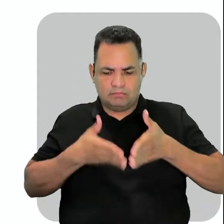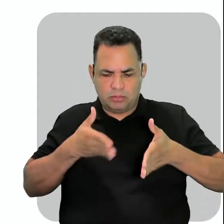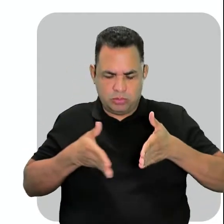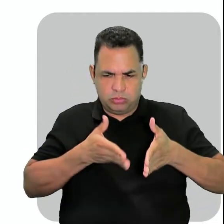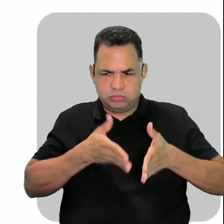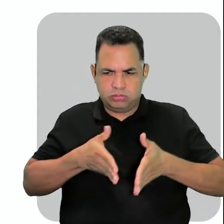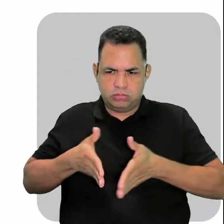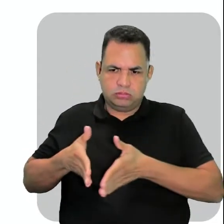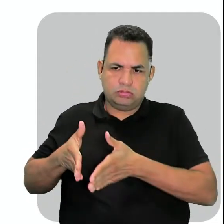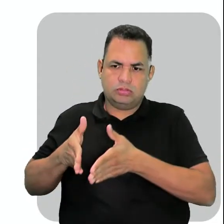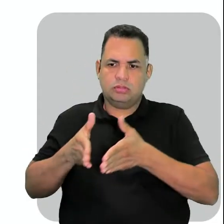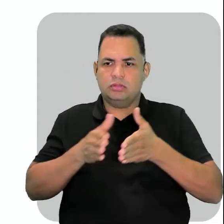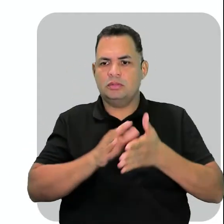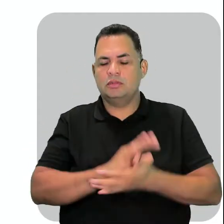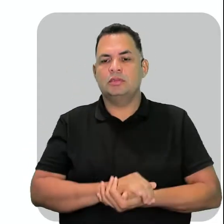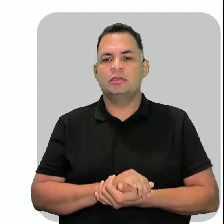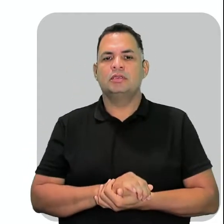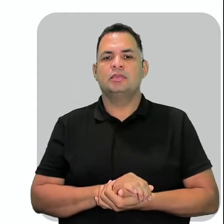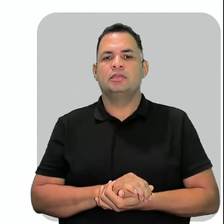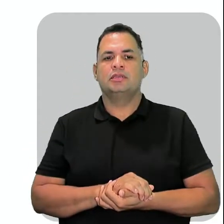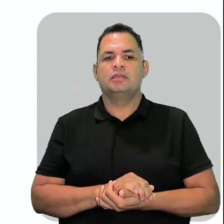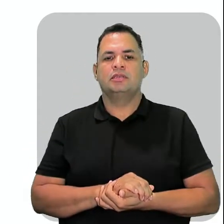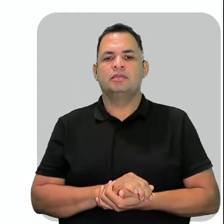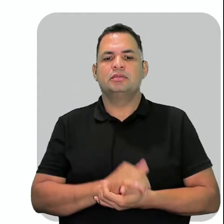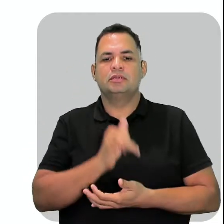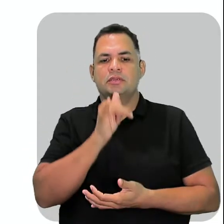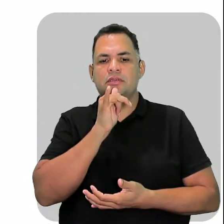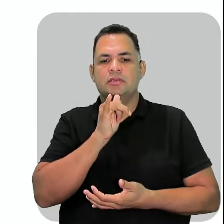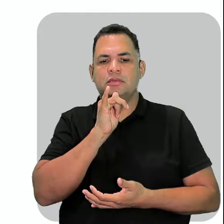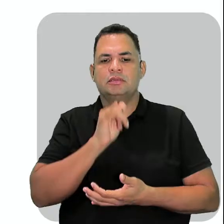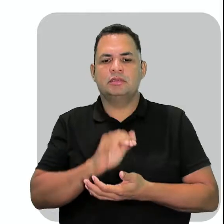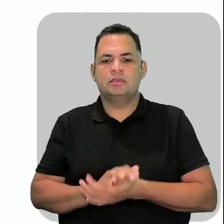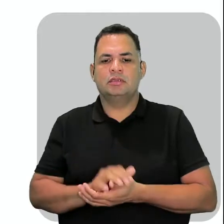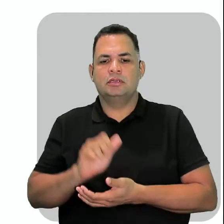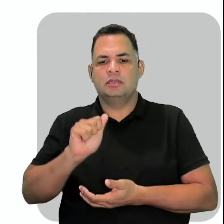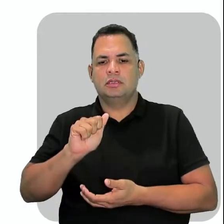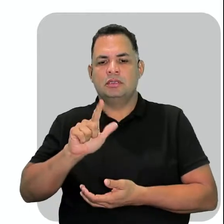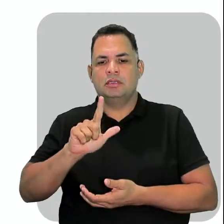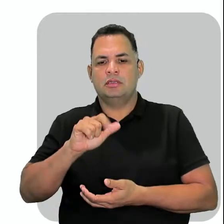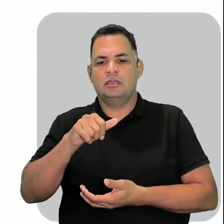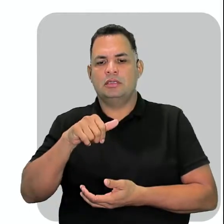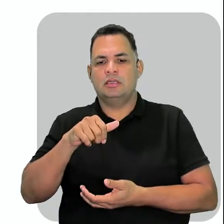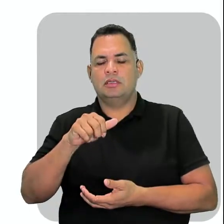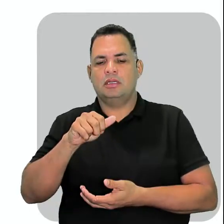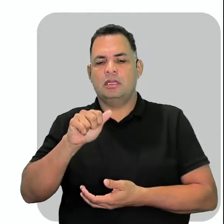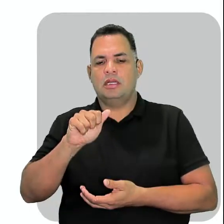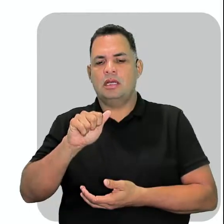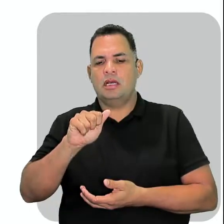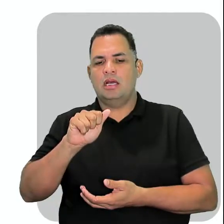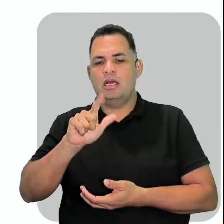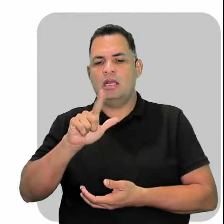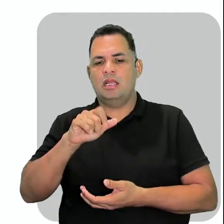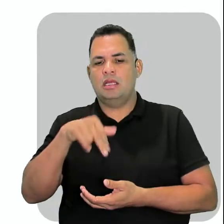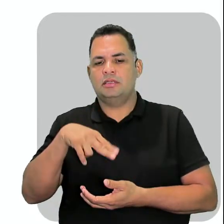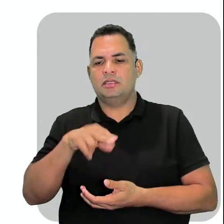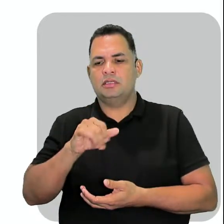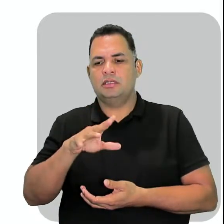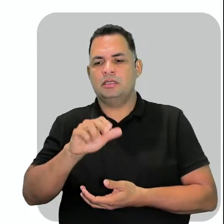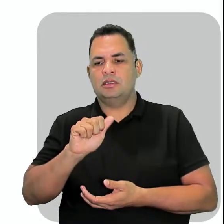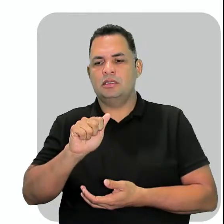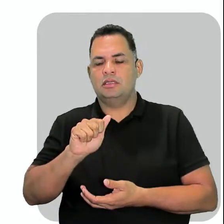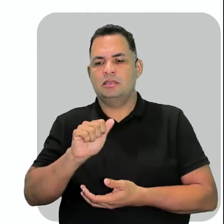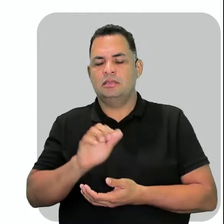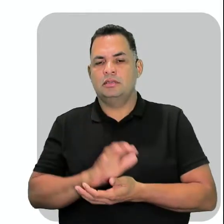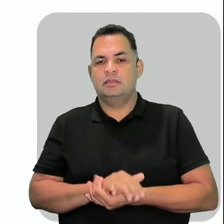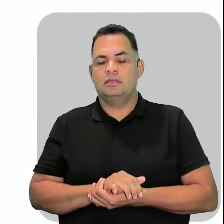produzir esses aminoácidos. Como exemplo, nós temos a alanina, que é um aminoácido